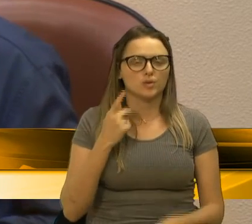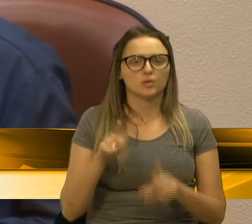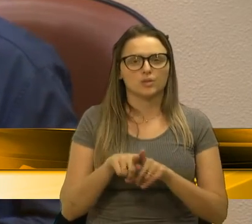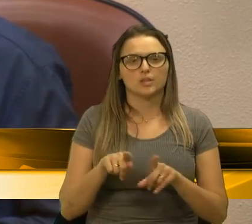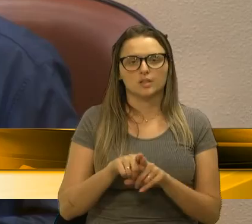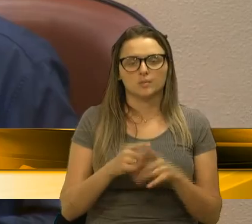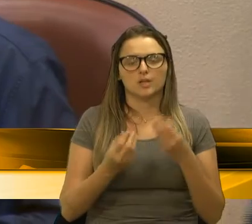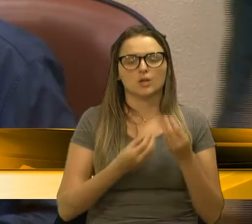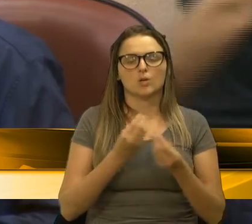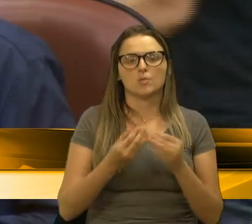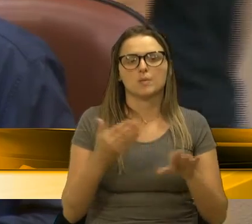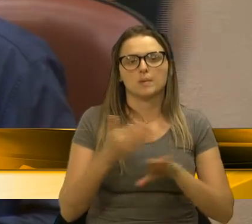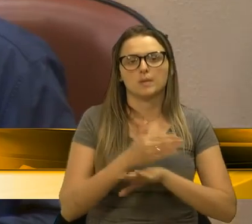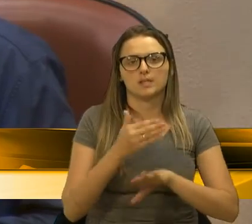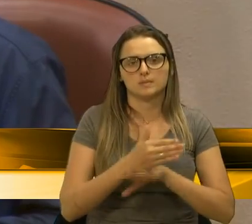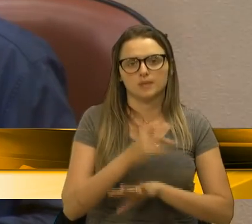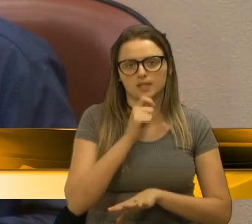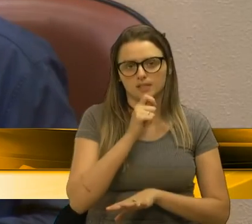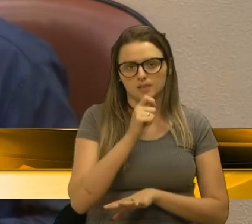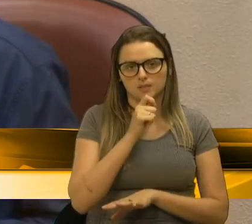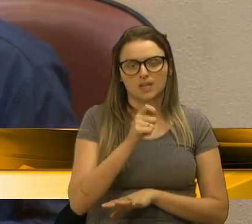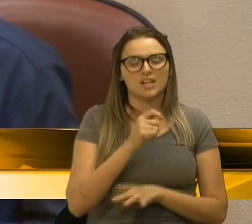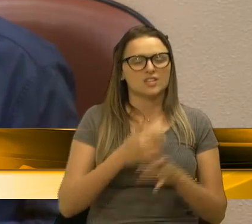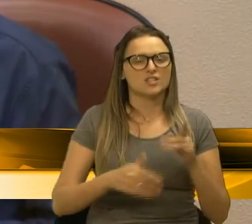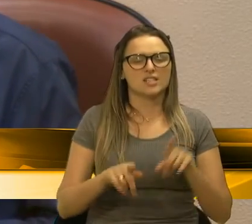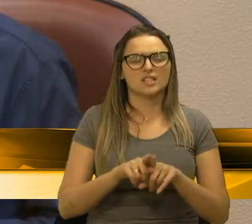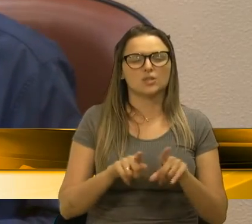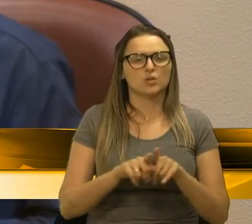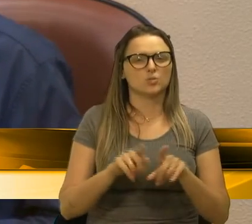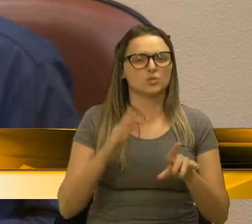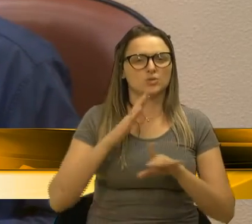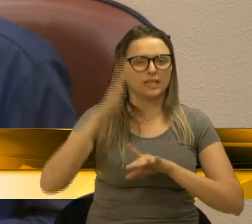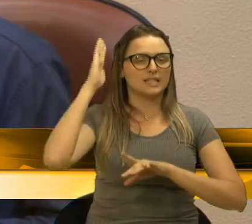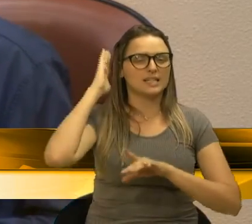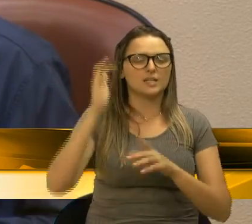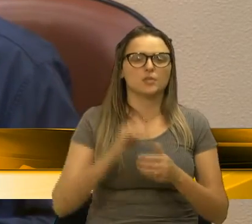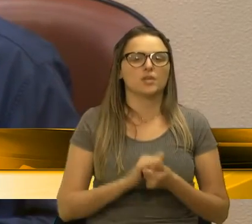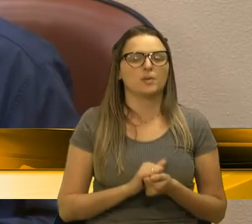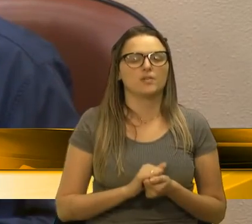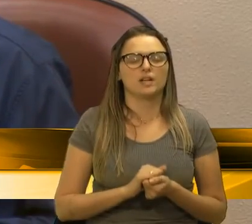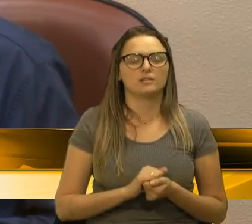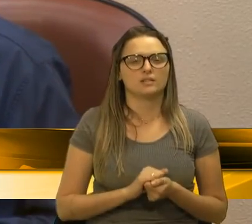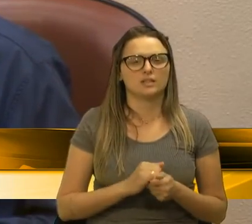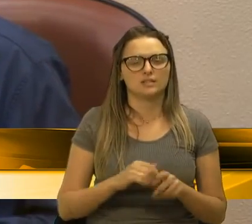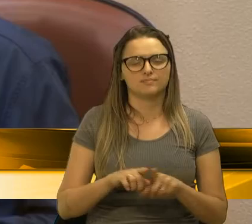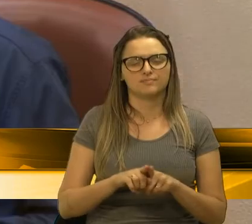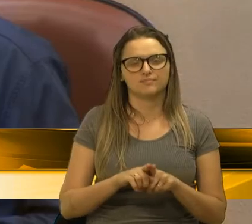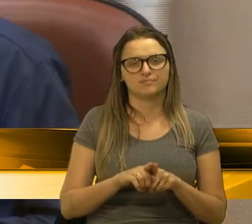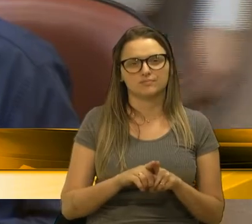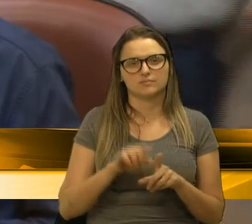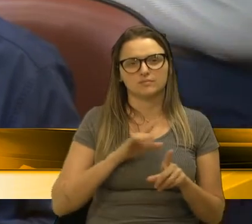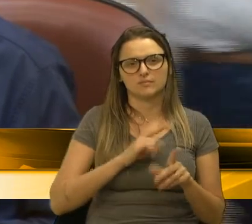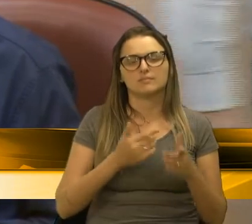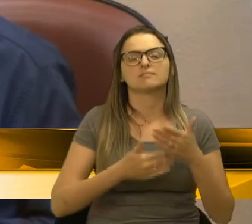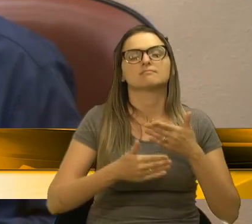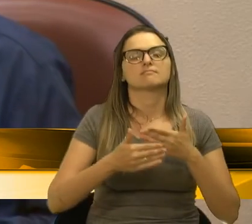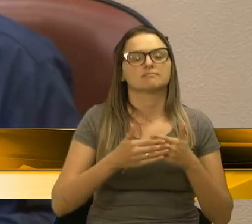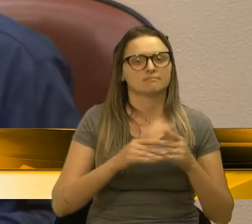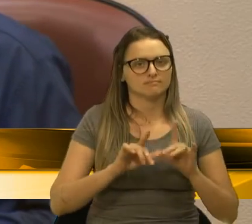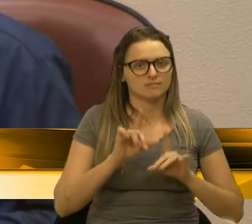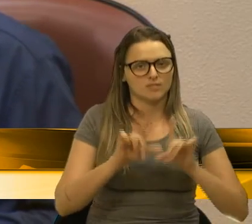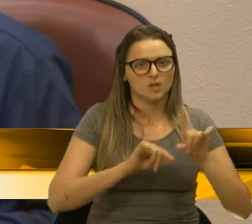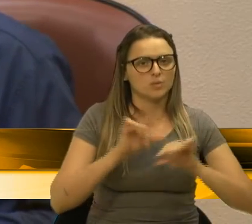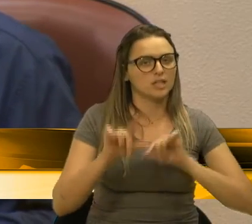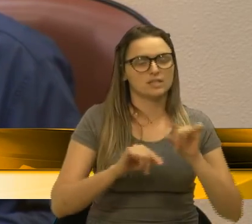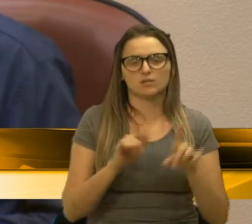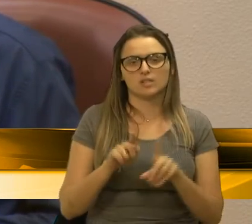como para comparecer para seu depoimento na data acima designada, ou na data por ele escolhida nos termos dessa decisão. Foi determinada